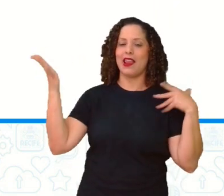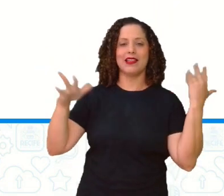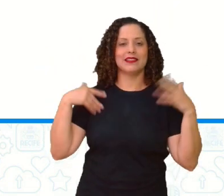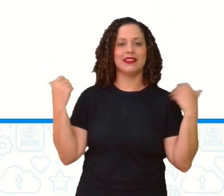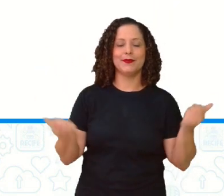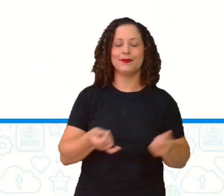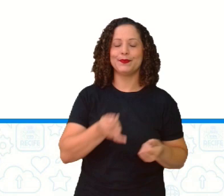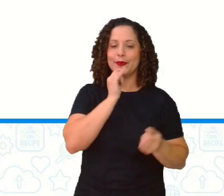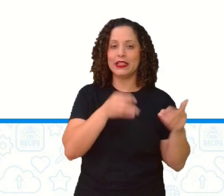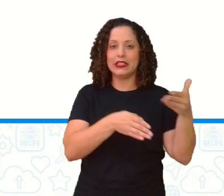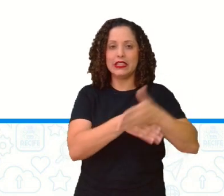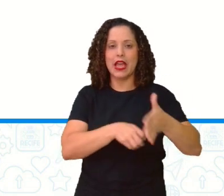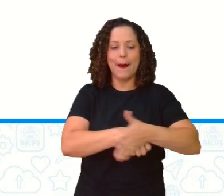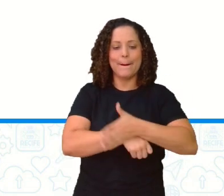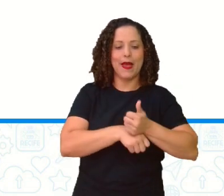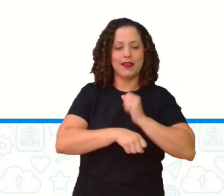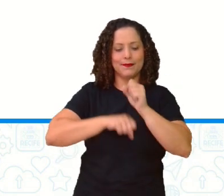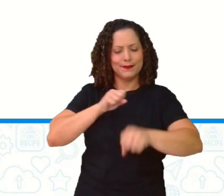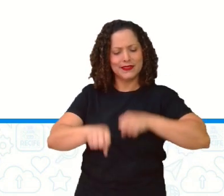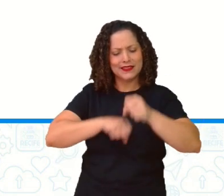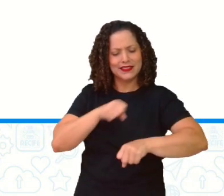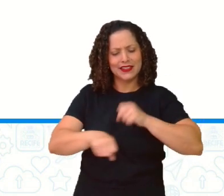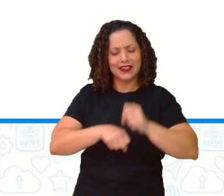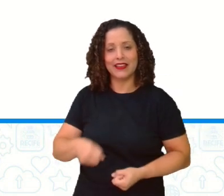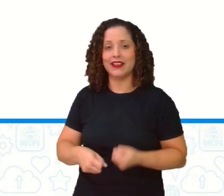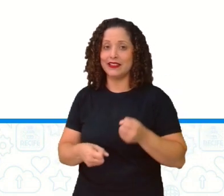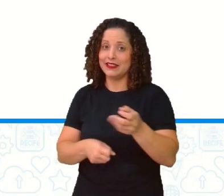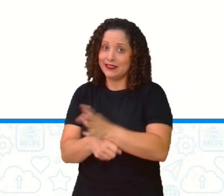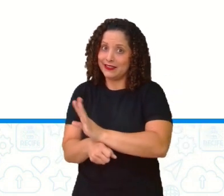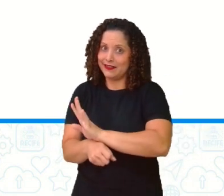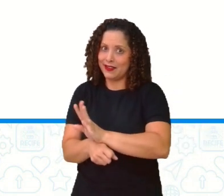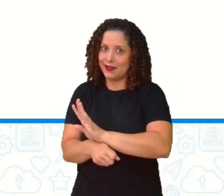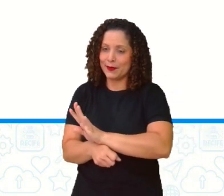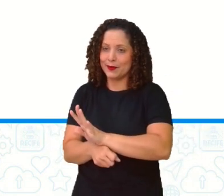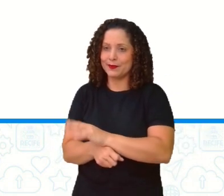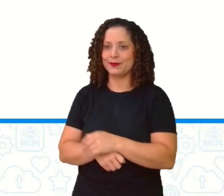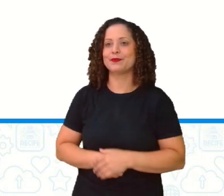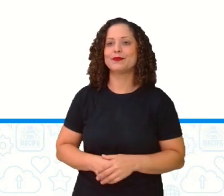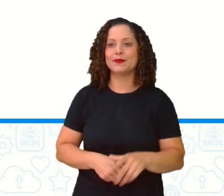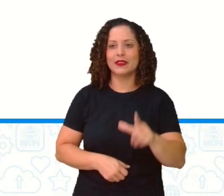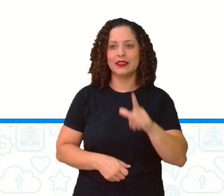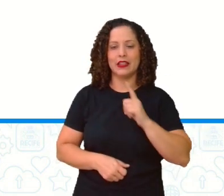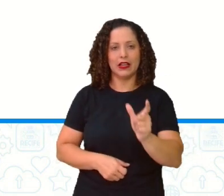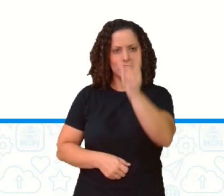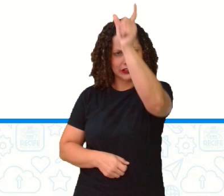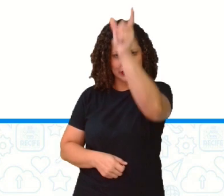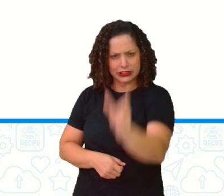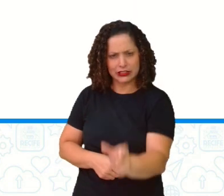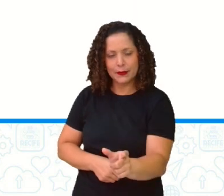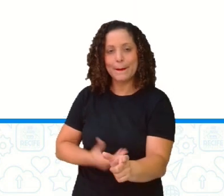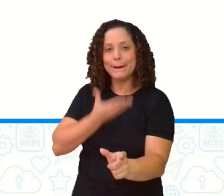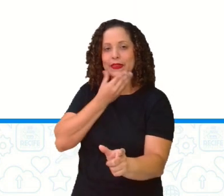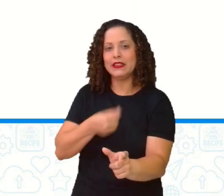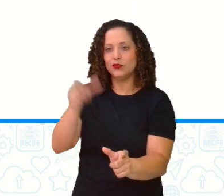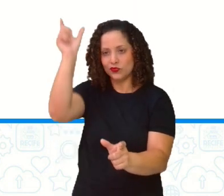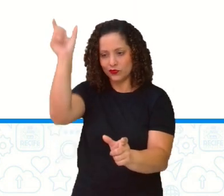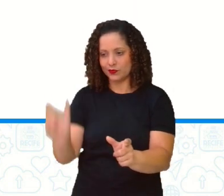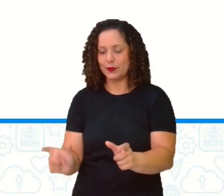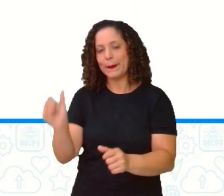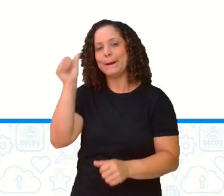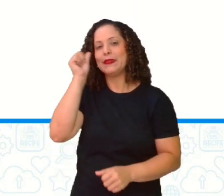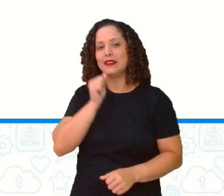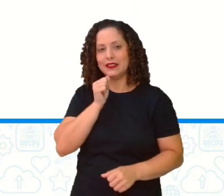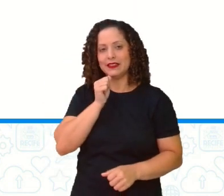ao parque, andar de bicicleta e ir ao cinema. Eu tenho a coluna dos meninos e a coluna das